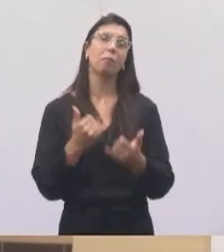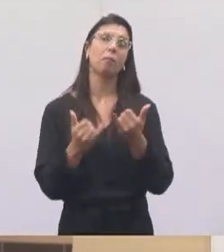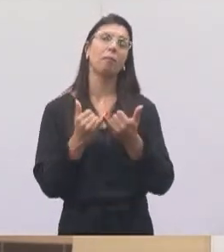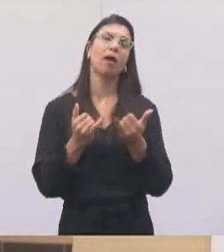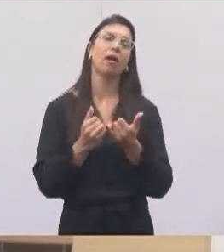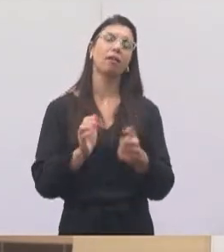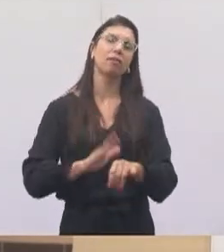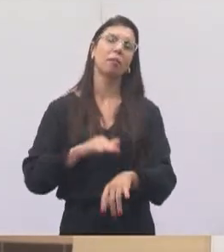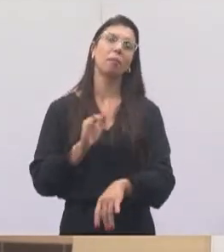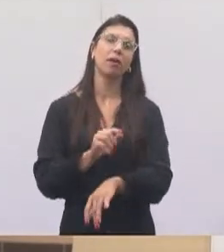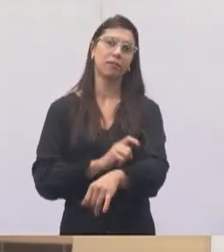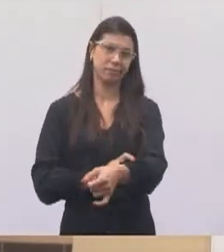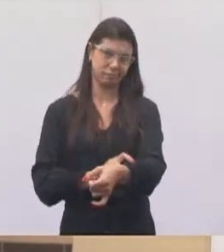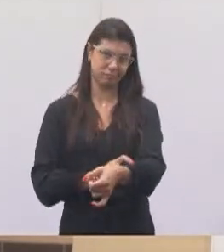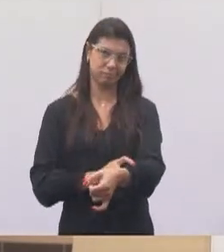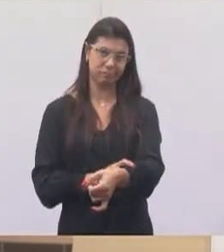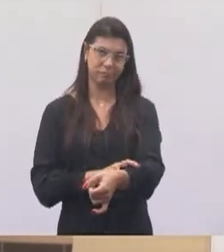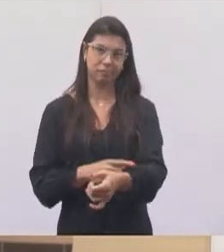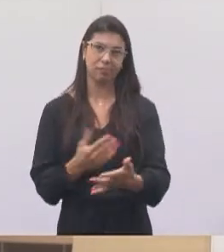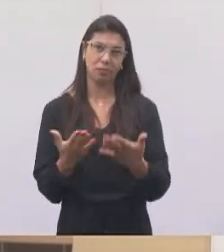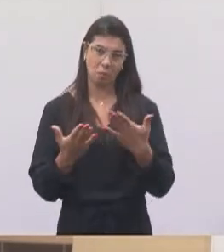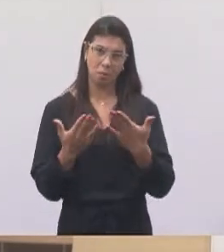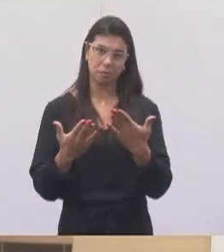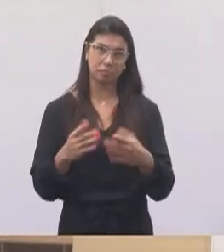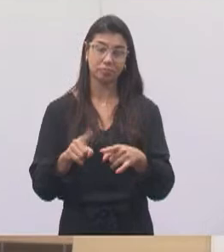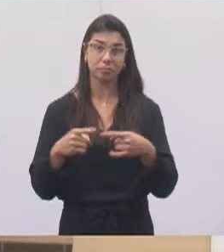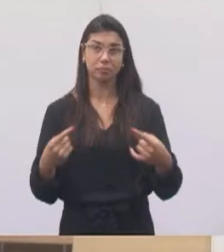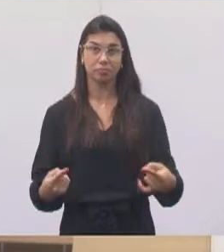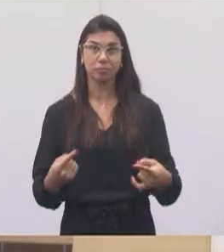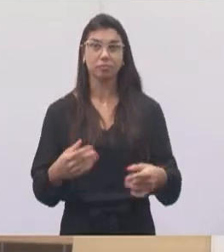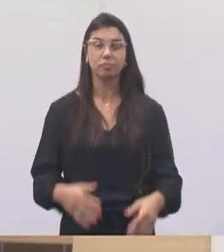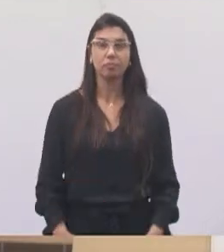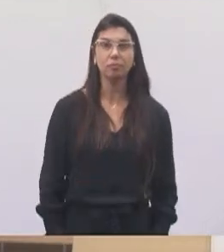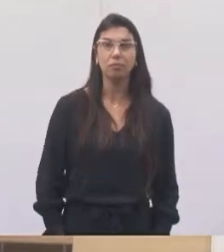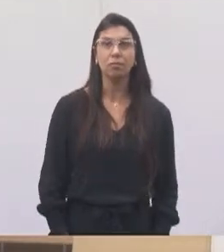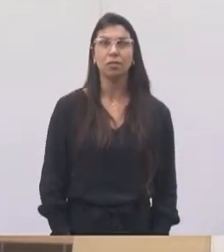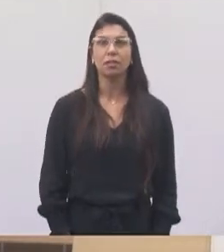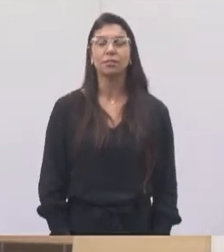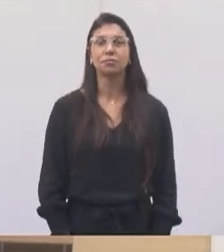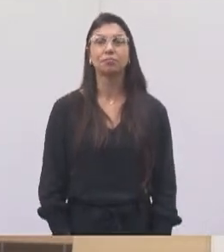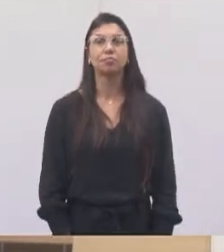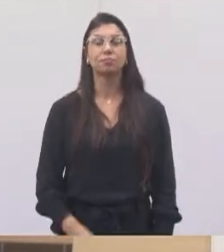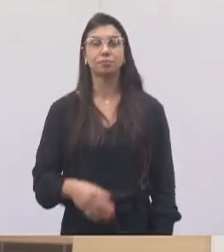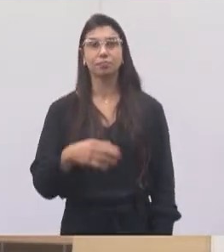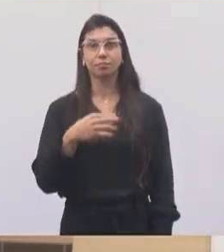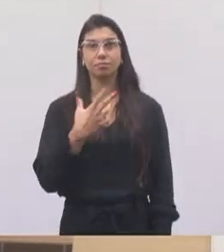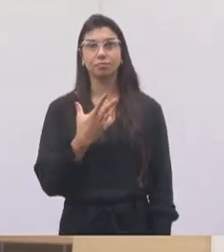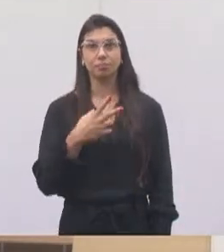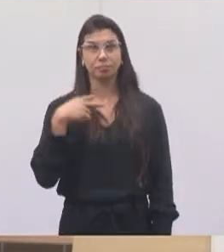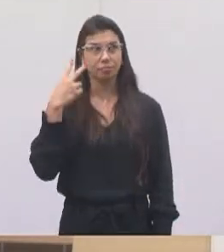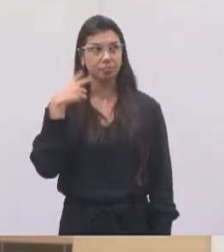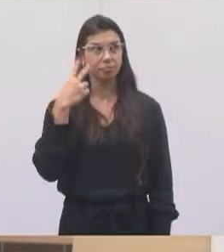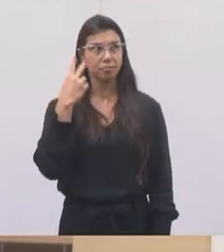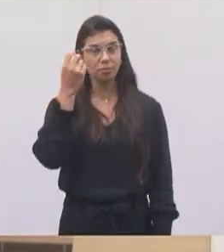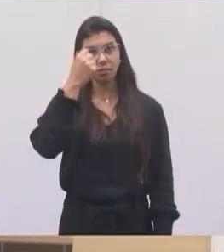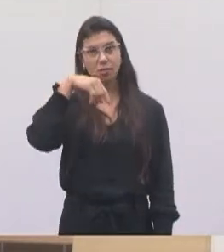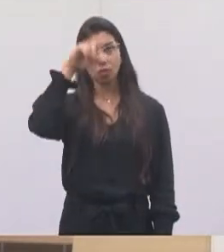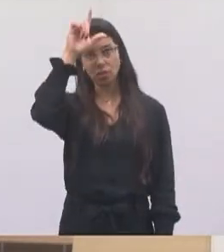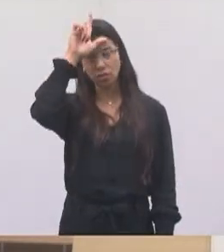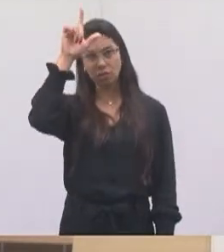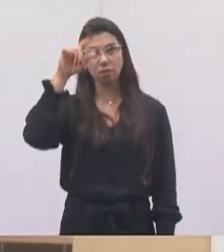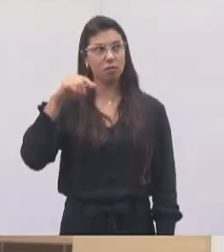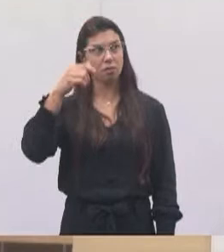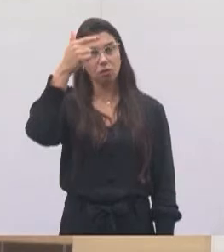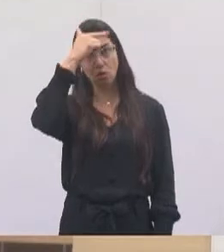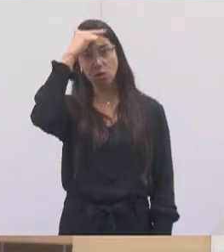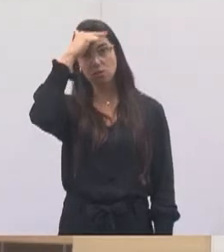outro. Bom, como o vereador Luiz Flávio falou muito bem aqui, eu respeito a todos. A gente se dá muito bem